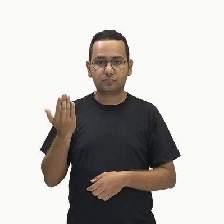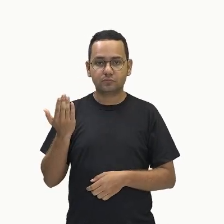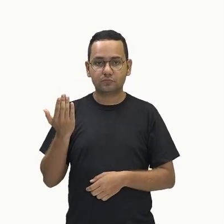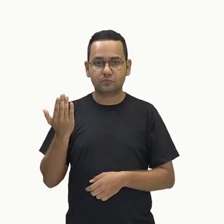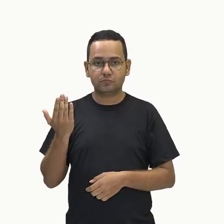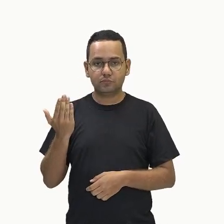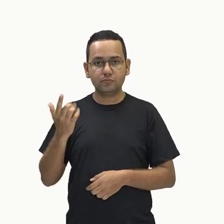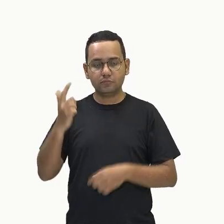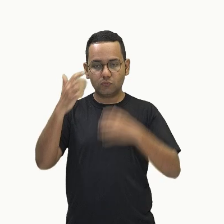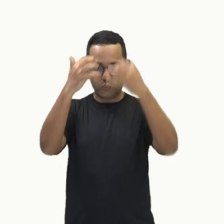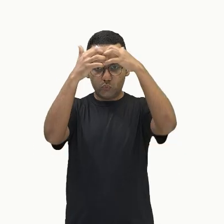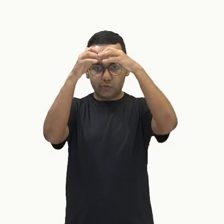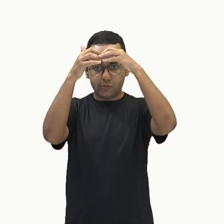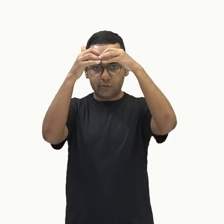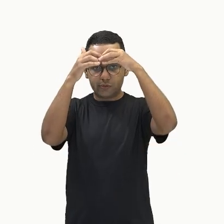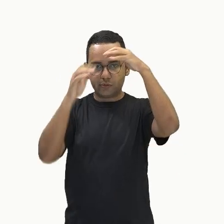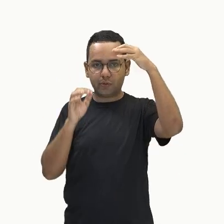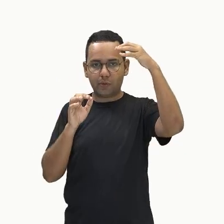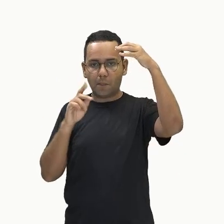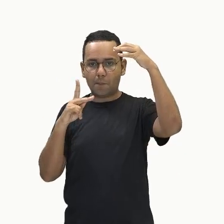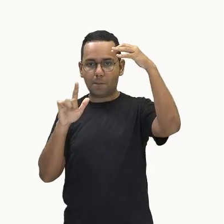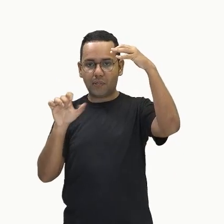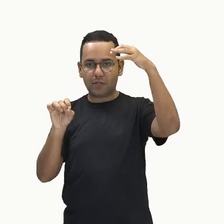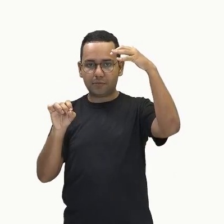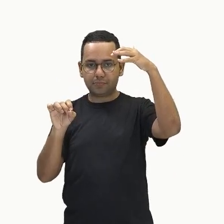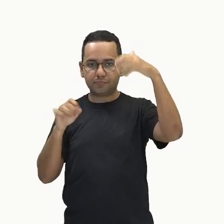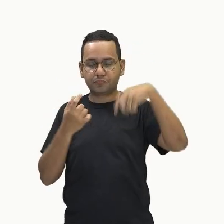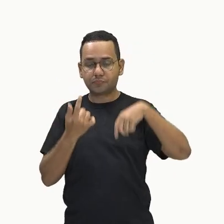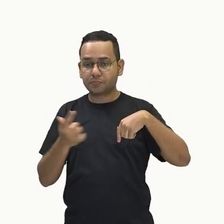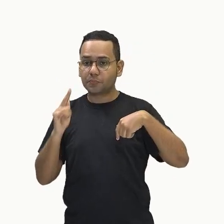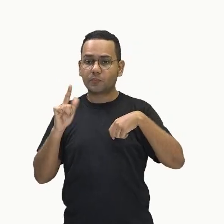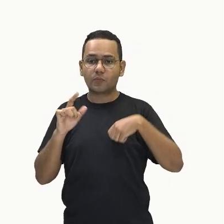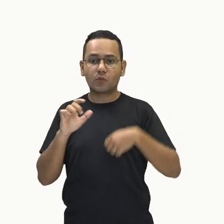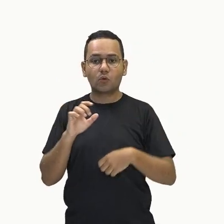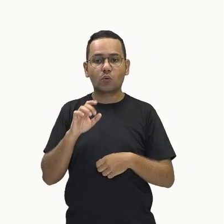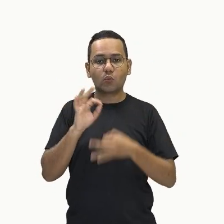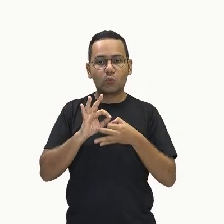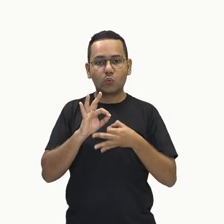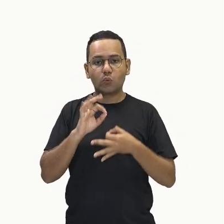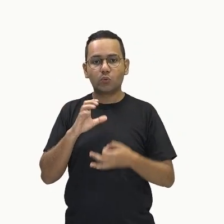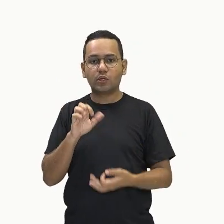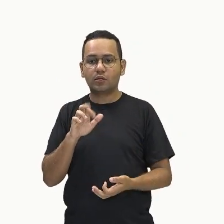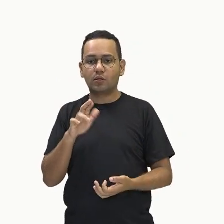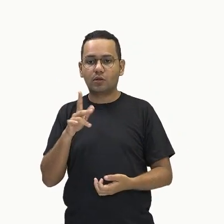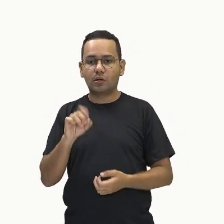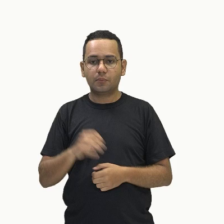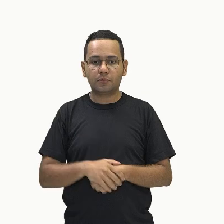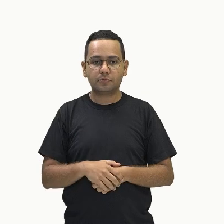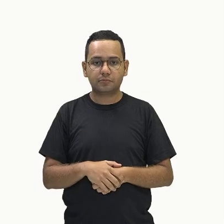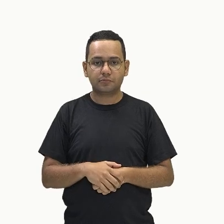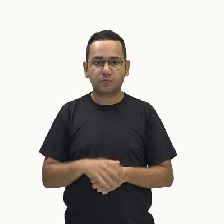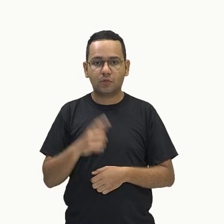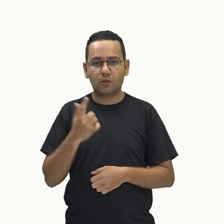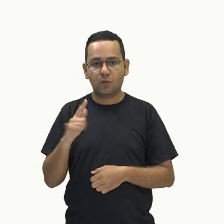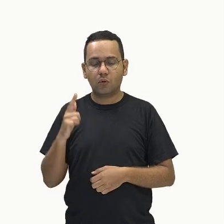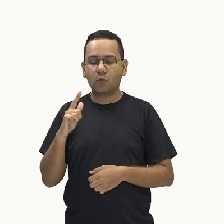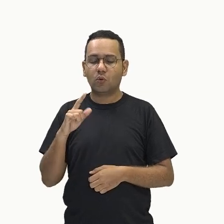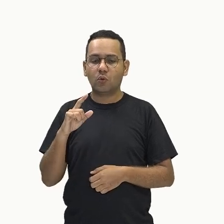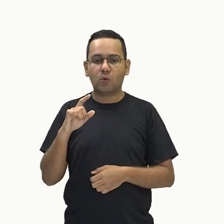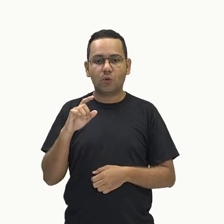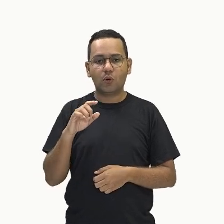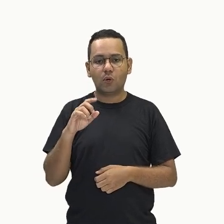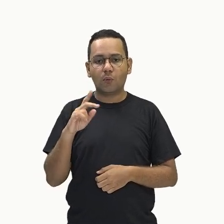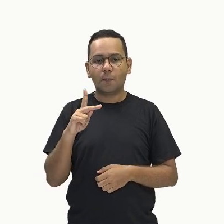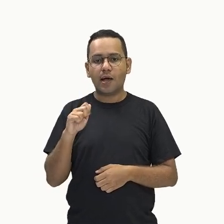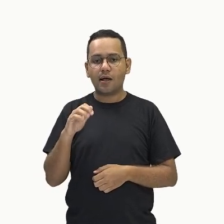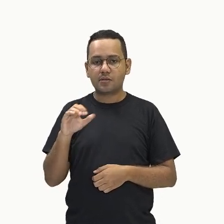ossos do crânio, o osso curto, como os ossos do carpo e do tarso, que é o